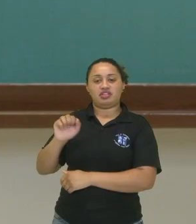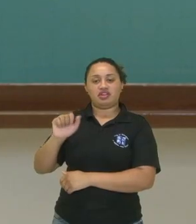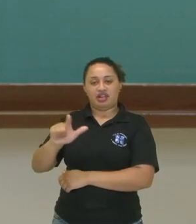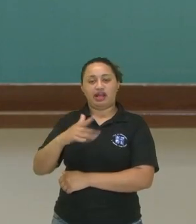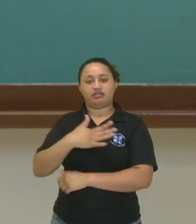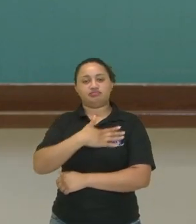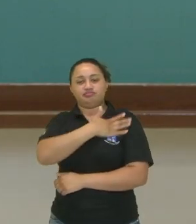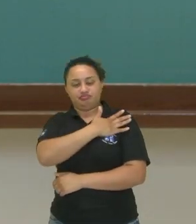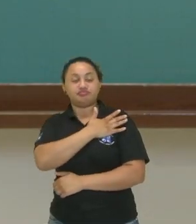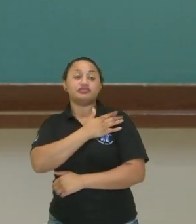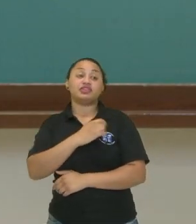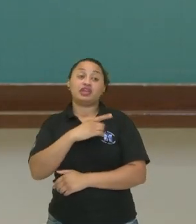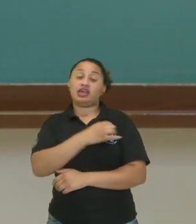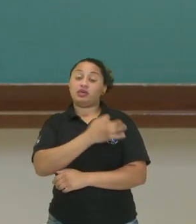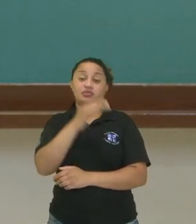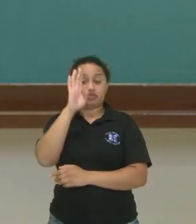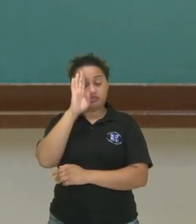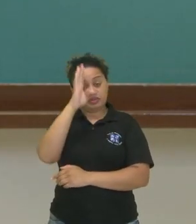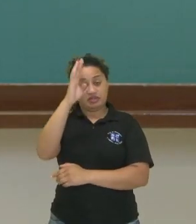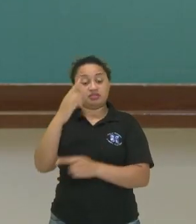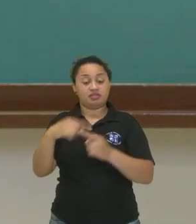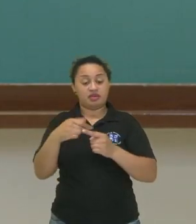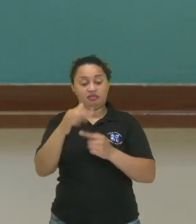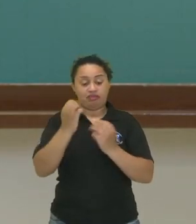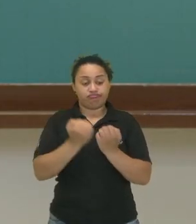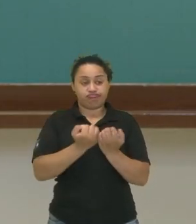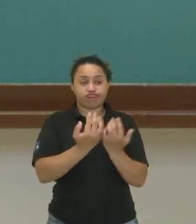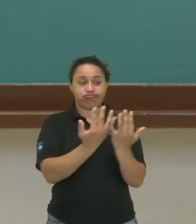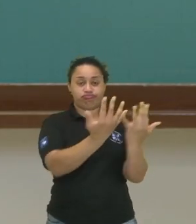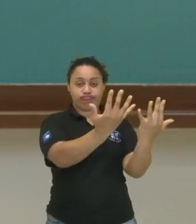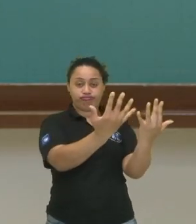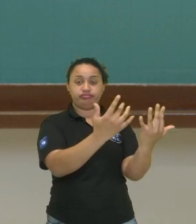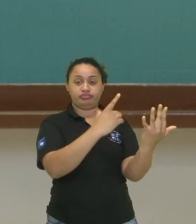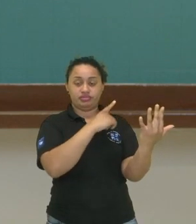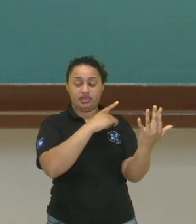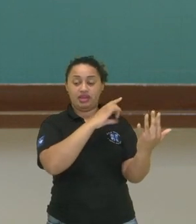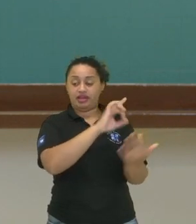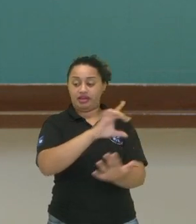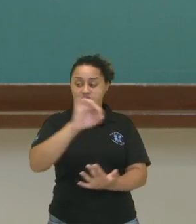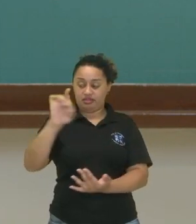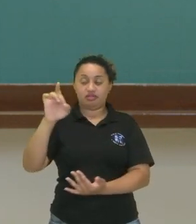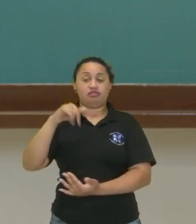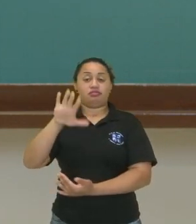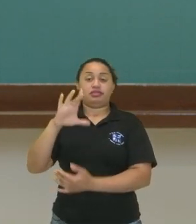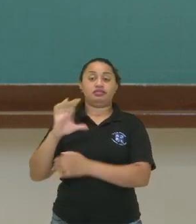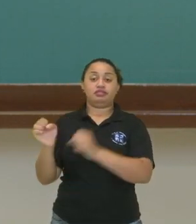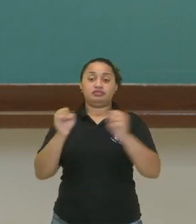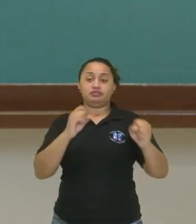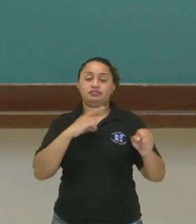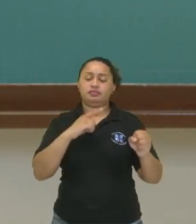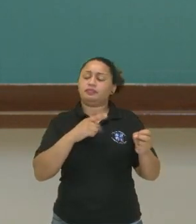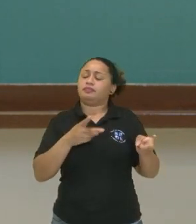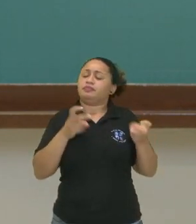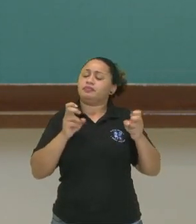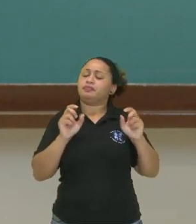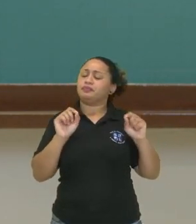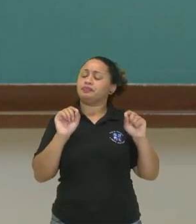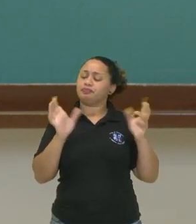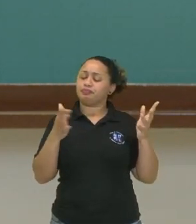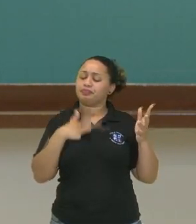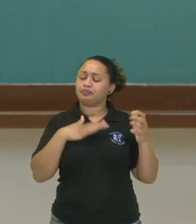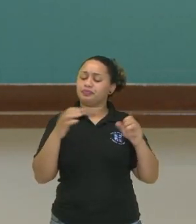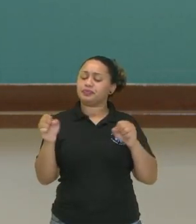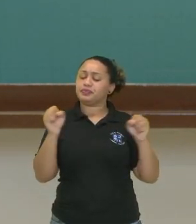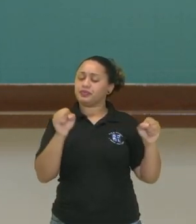quanto mais soldado eles tiverem, mais poder cada general vai ter, e eles perceberam que, pera lá, o meu